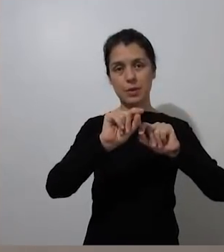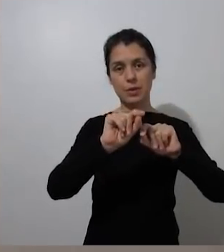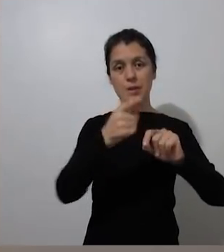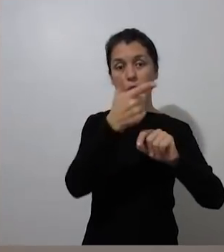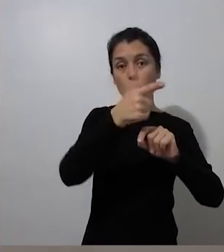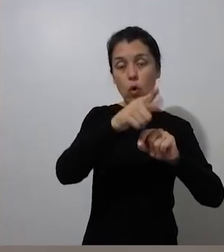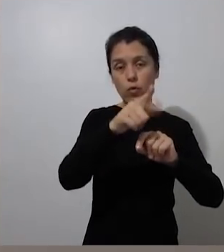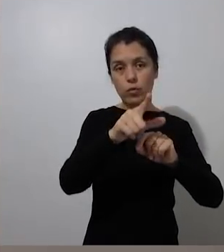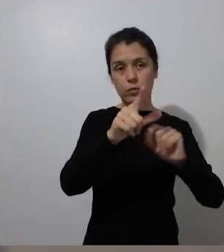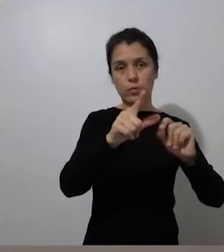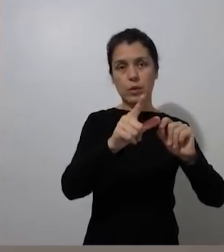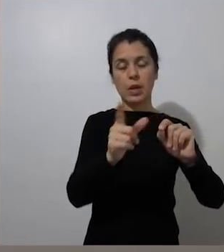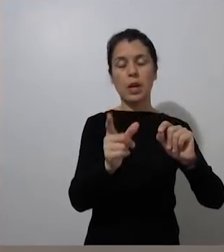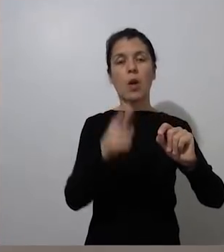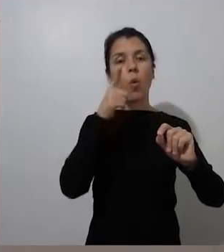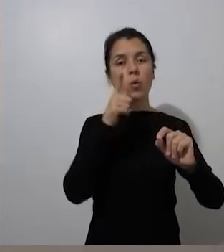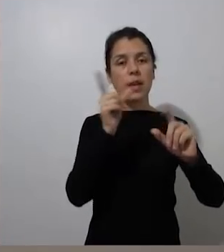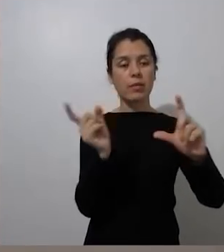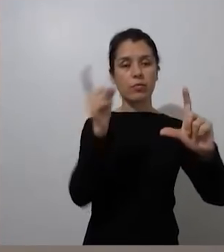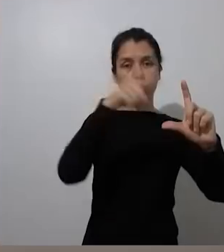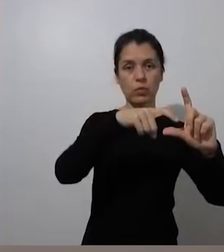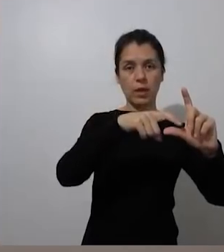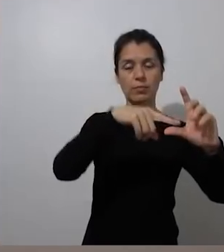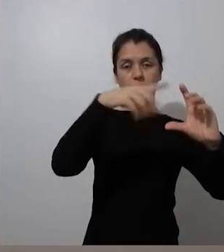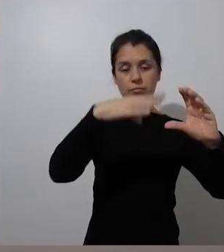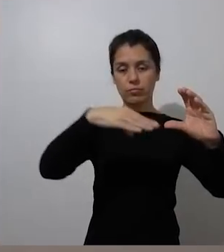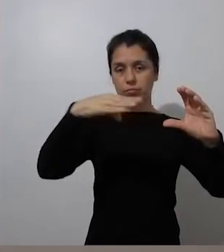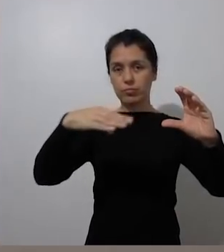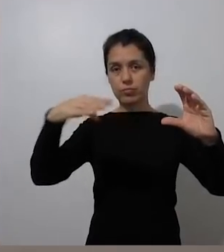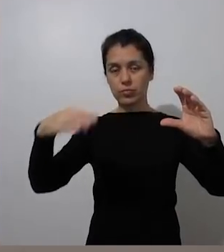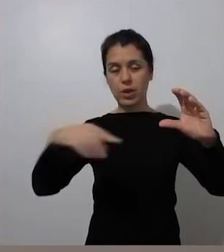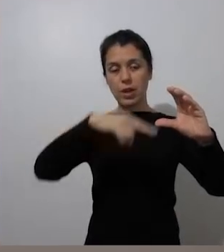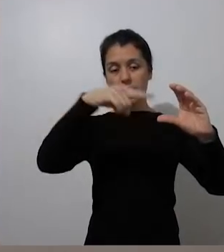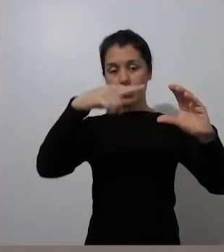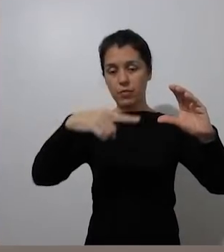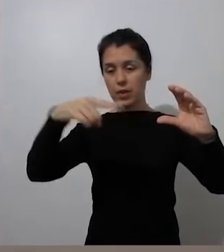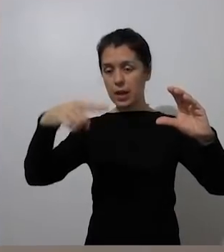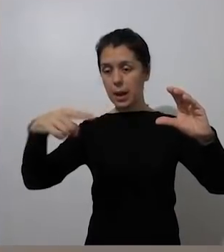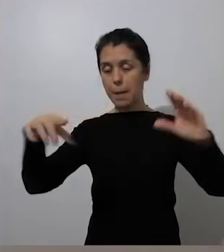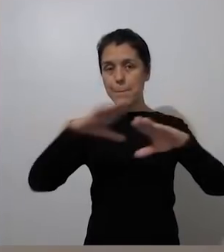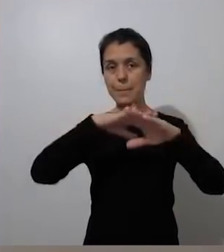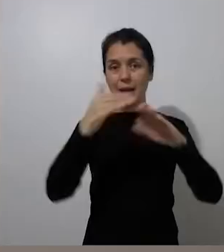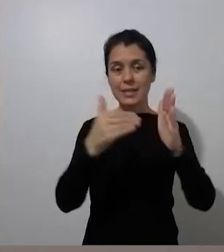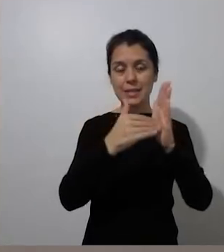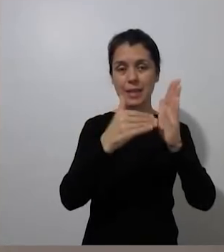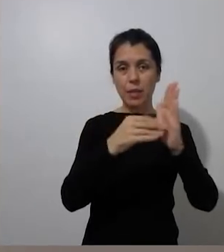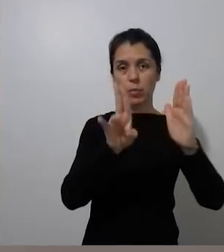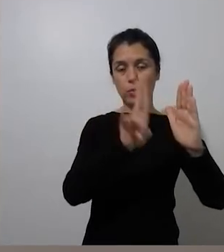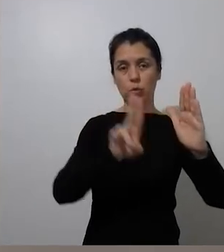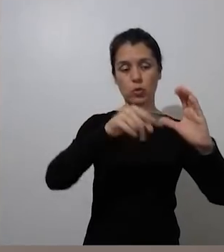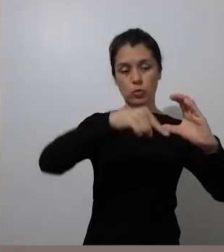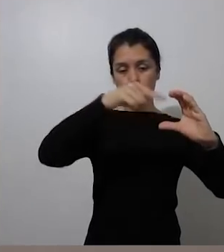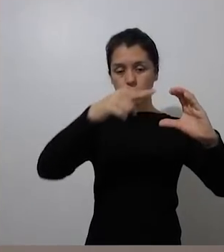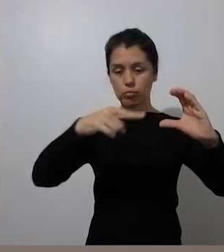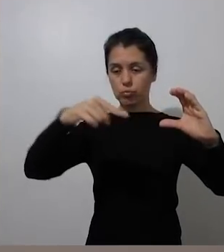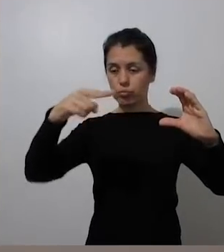seleciona, de recaptação. Ele inibe que ela volte, que ela seja recaptada para ser destruída. Então ela vai ficar mais tempo vagando na fenda,